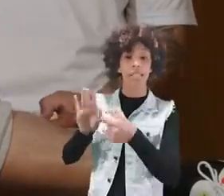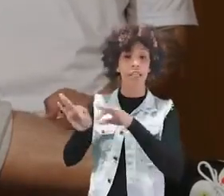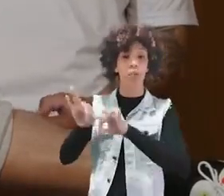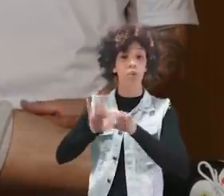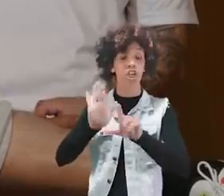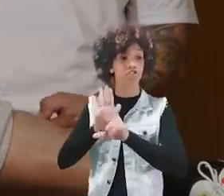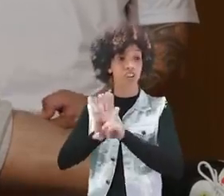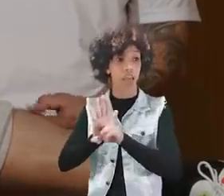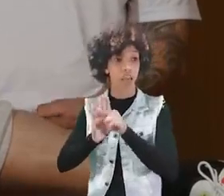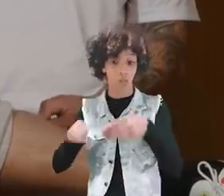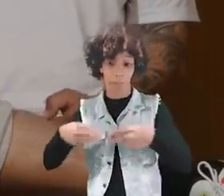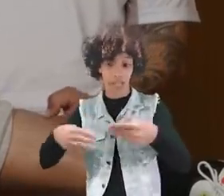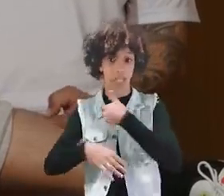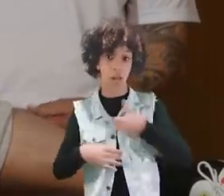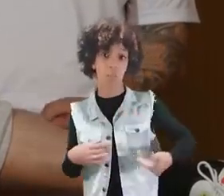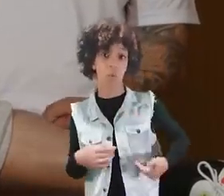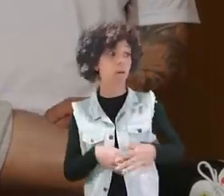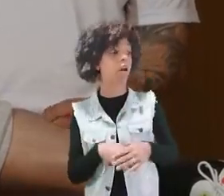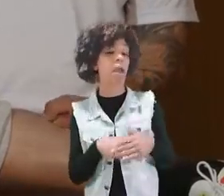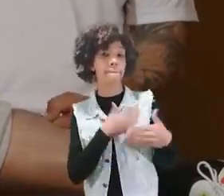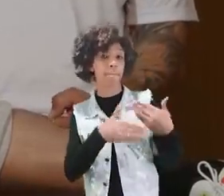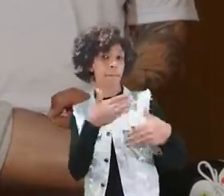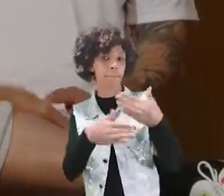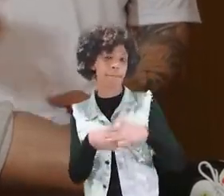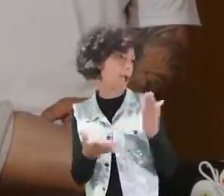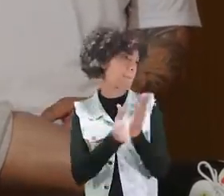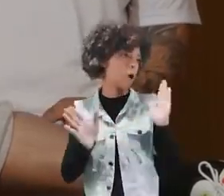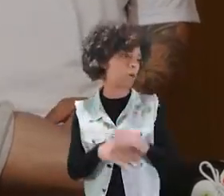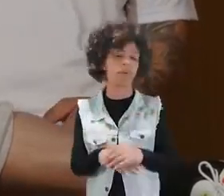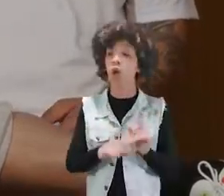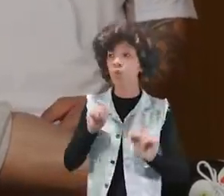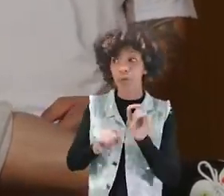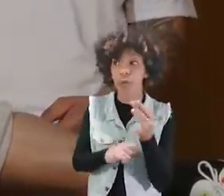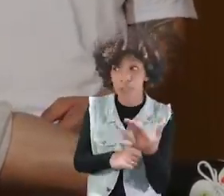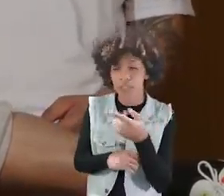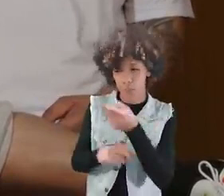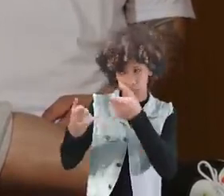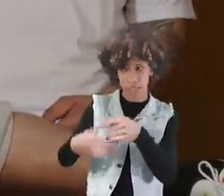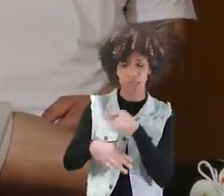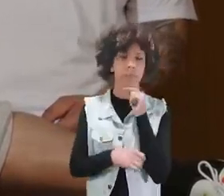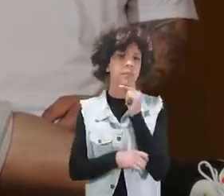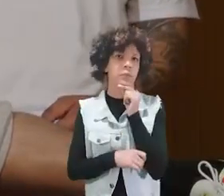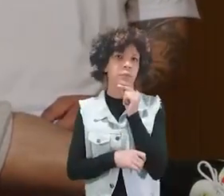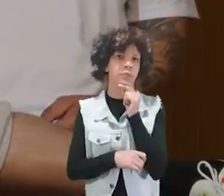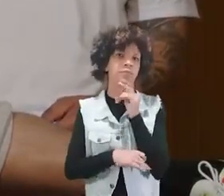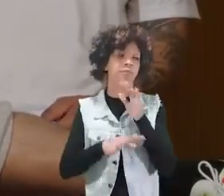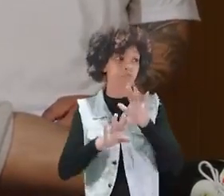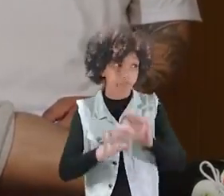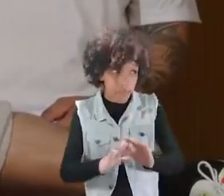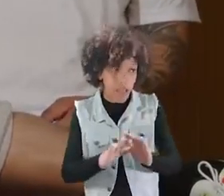seis meses um ano e o que o que ocasionou isso que eu tô falando